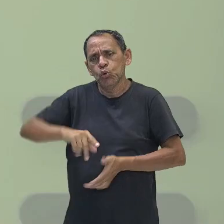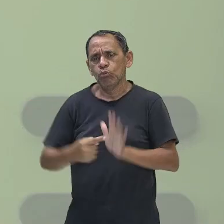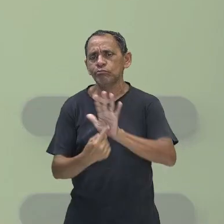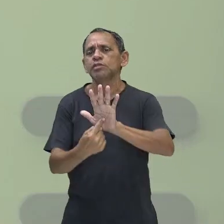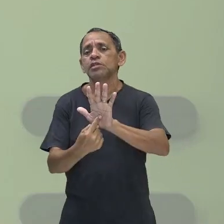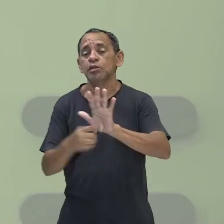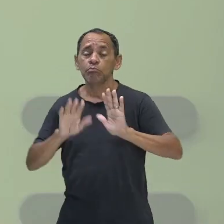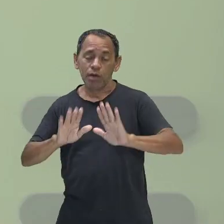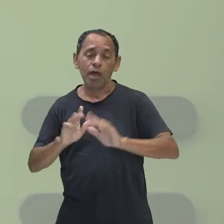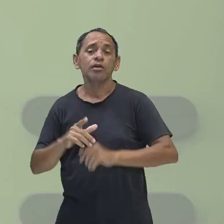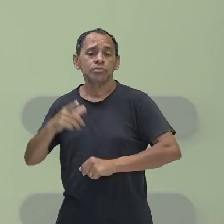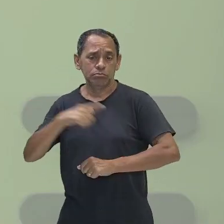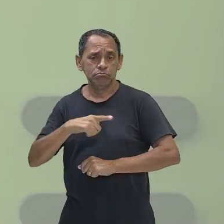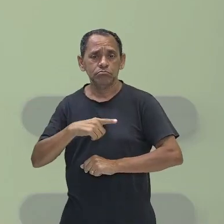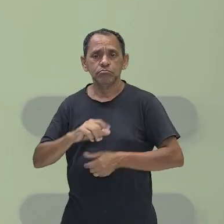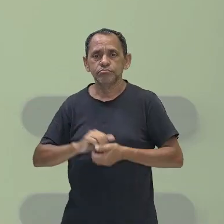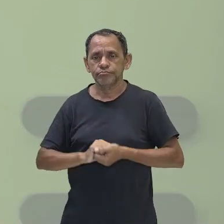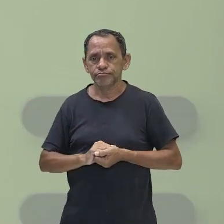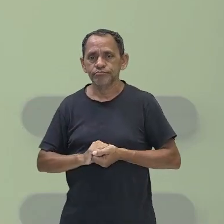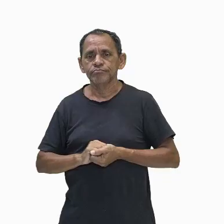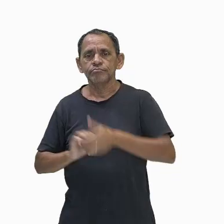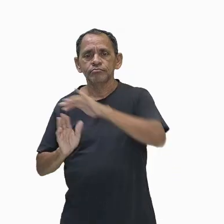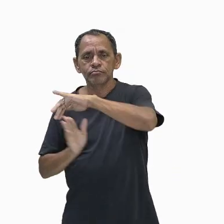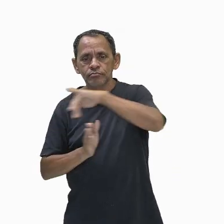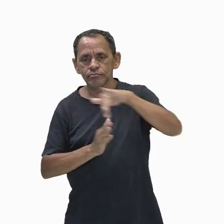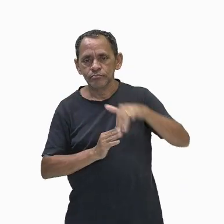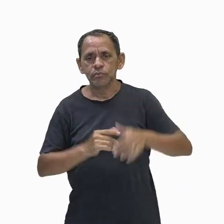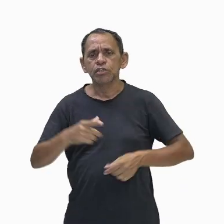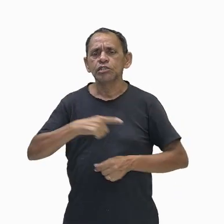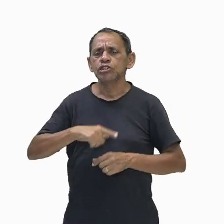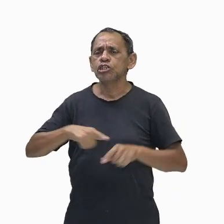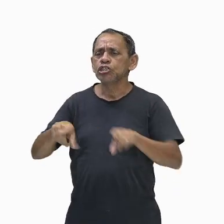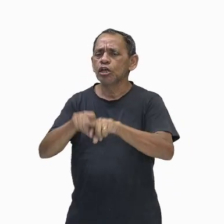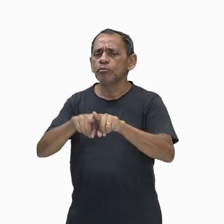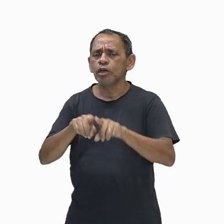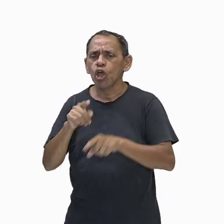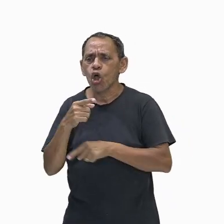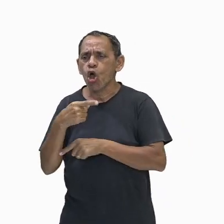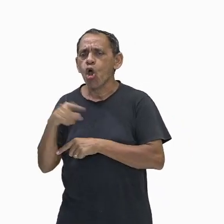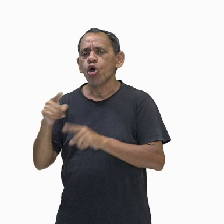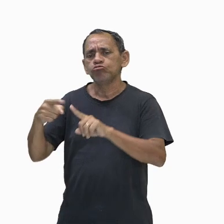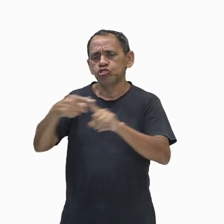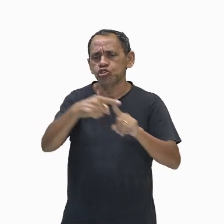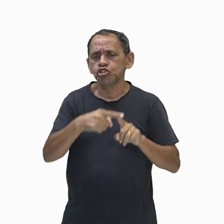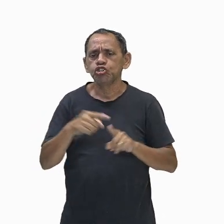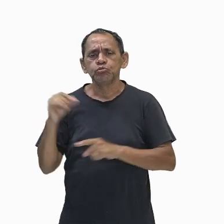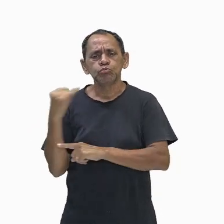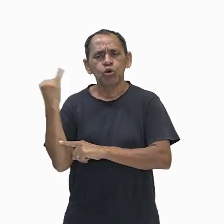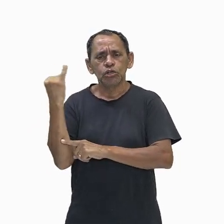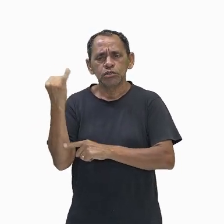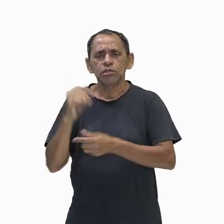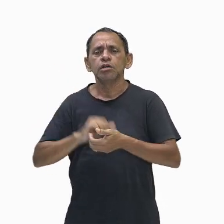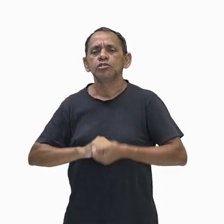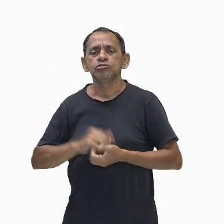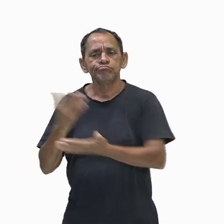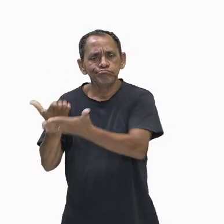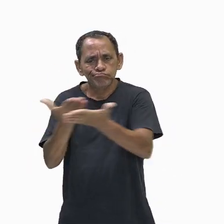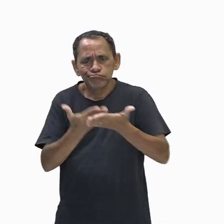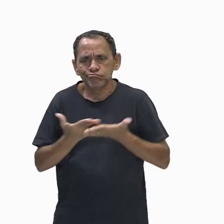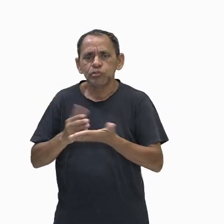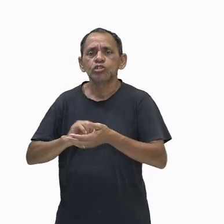existem elas. Vamos entender um pouquinho uma outra ferramenta muito importante para o estudo